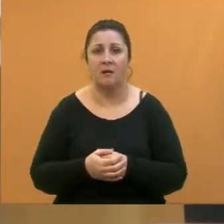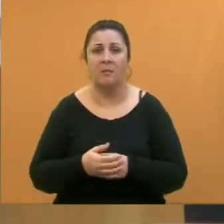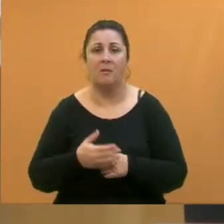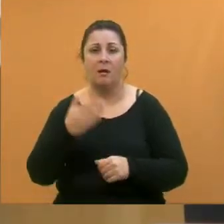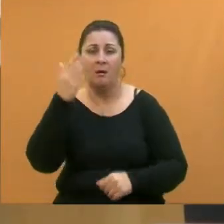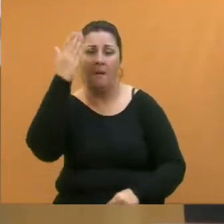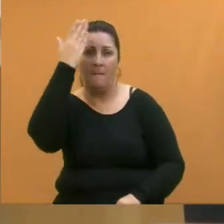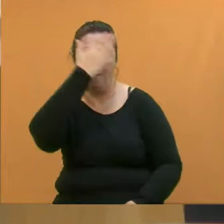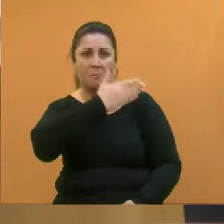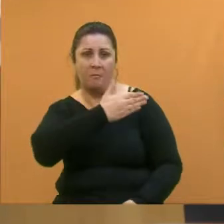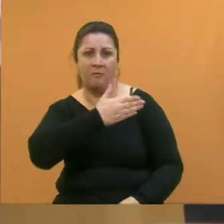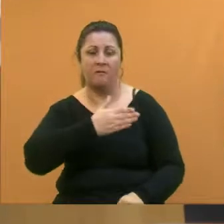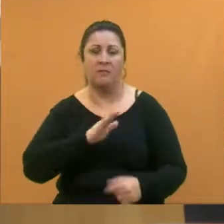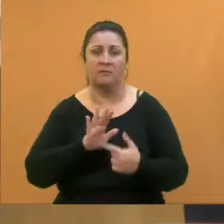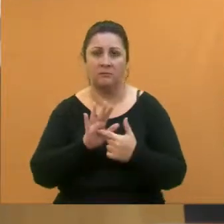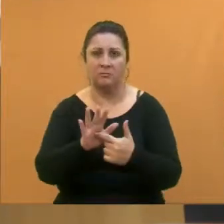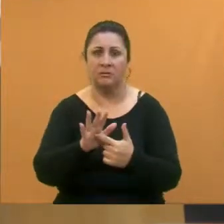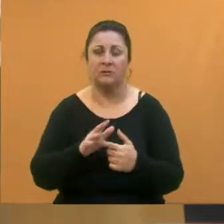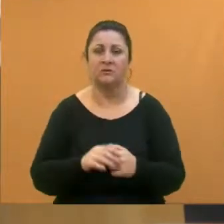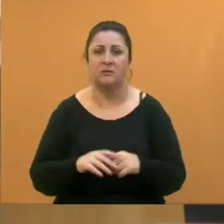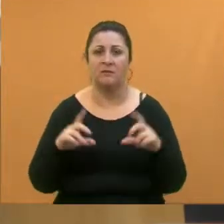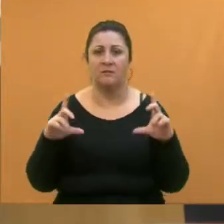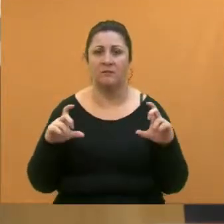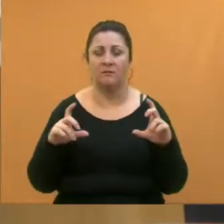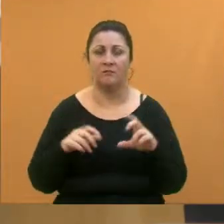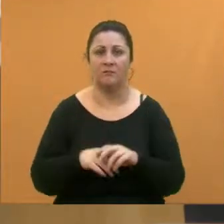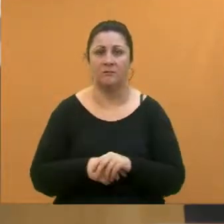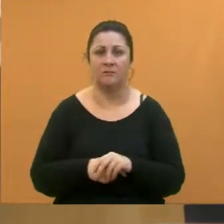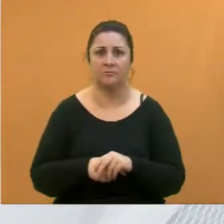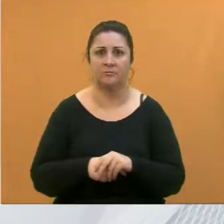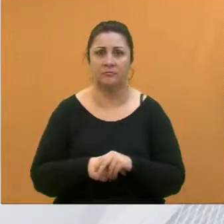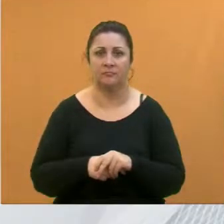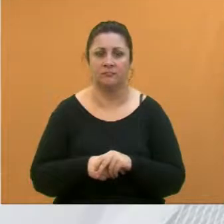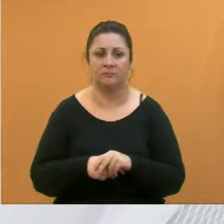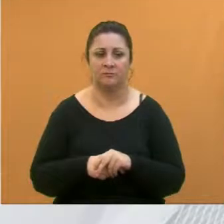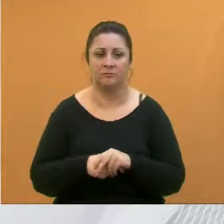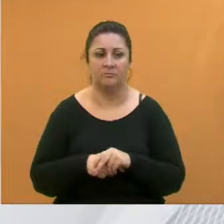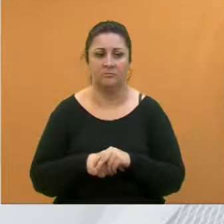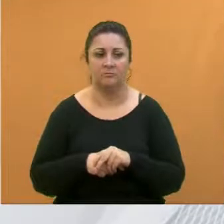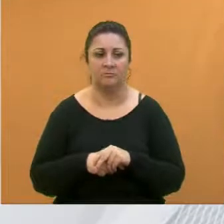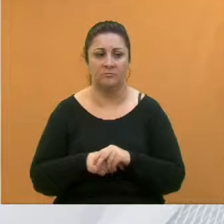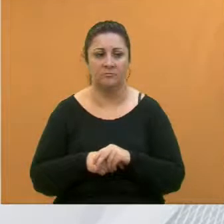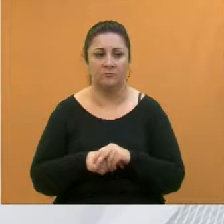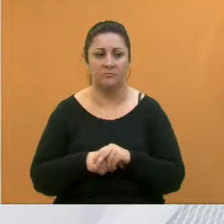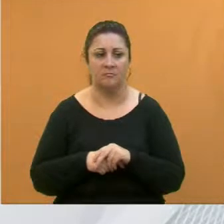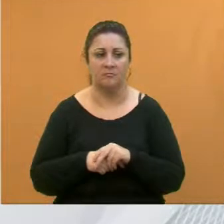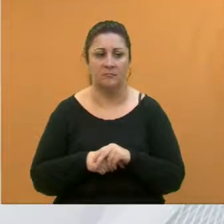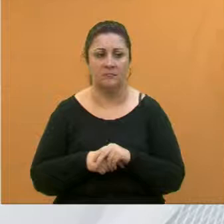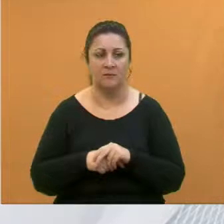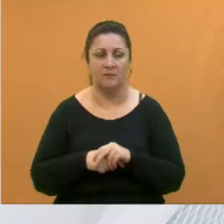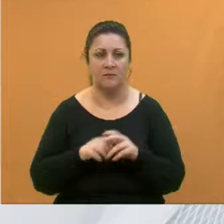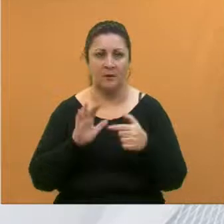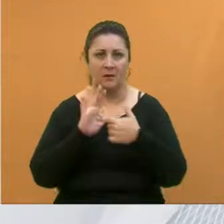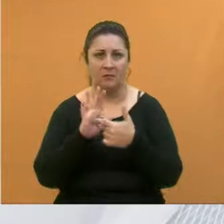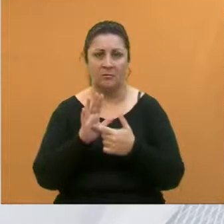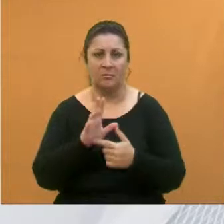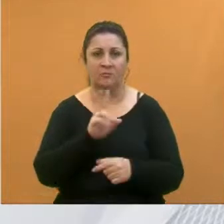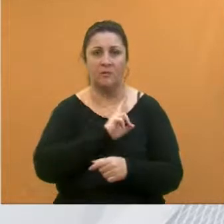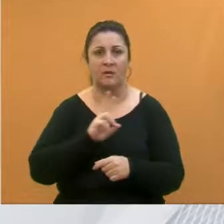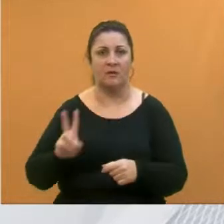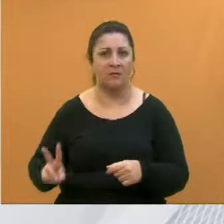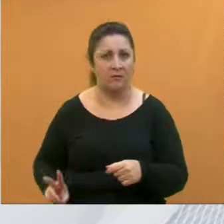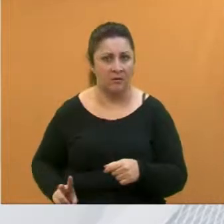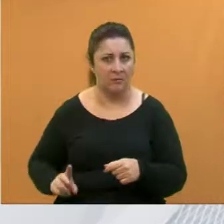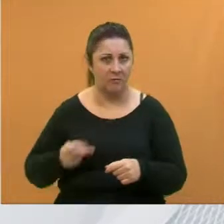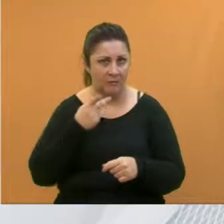estou falando, eu queria que colocasse um slide de uma manchete do jornal local. Está ali, ó. Não é o vereador Arildo que está